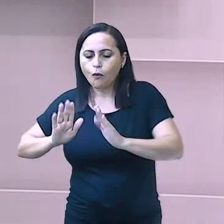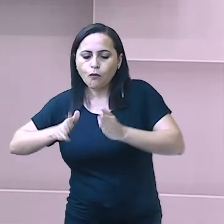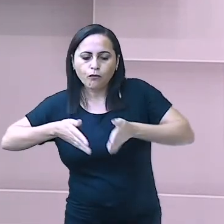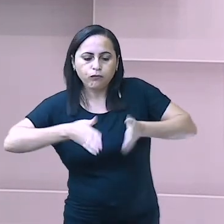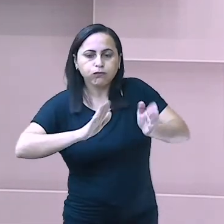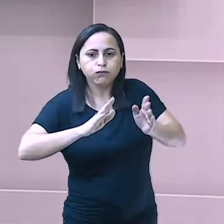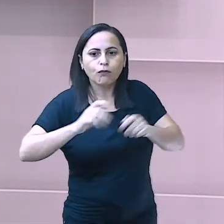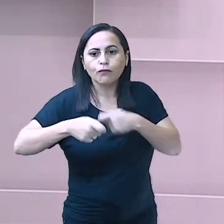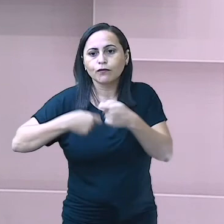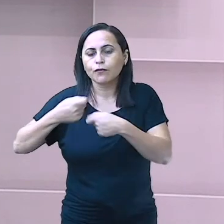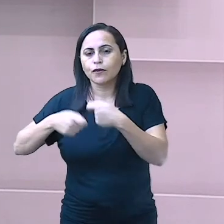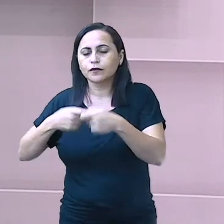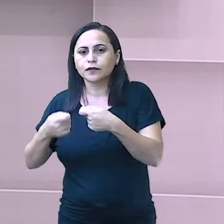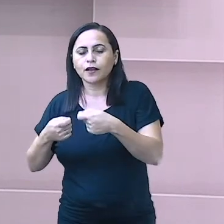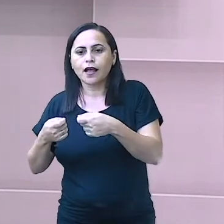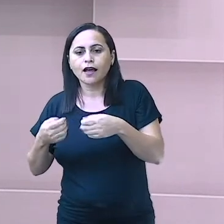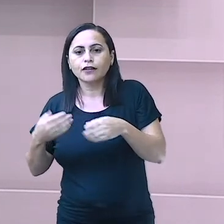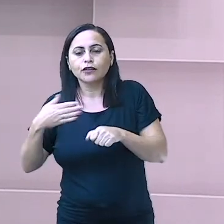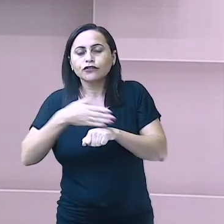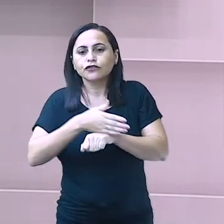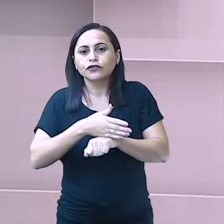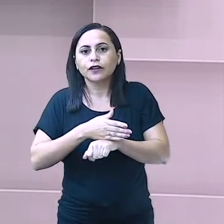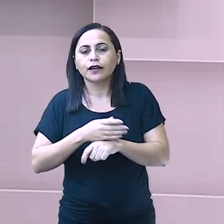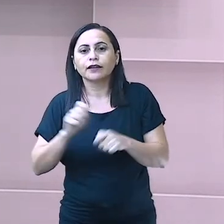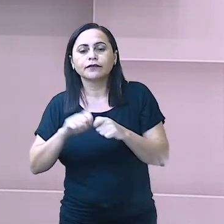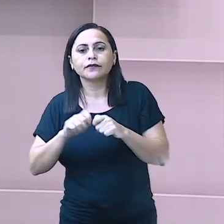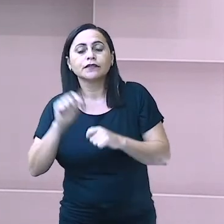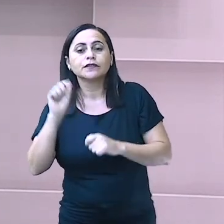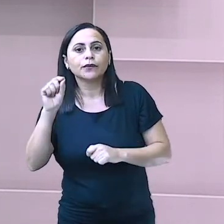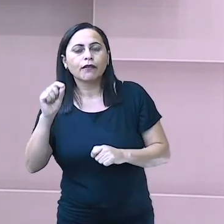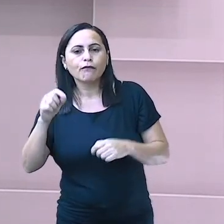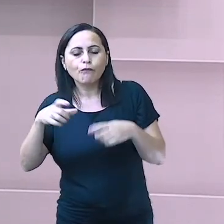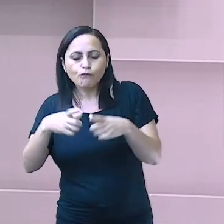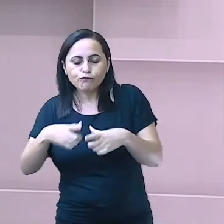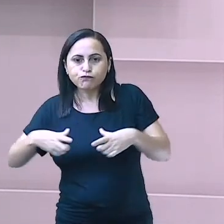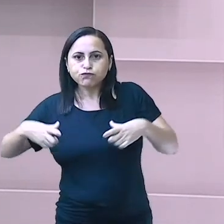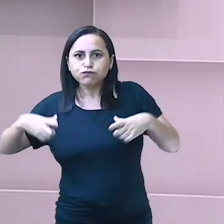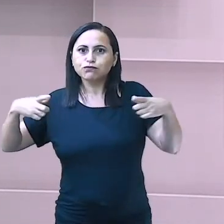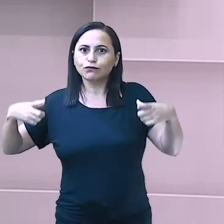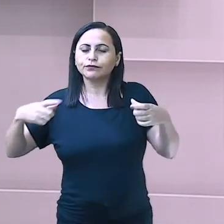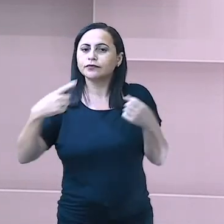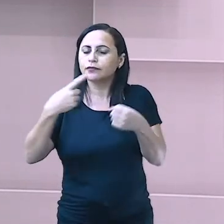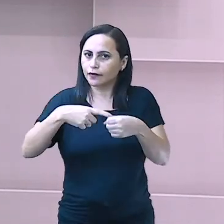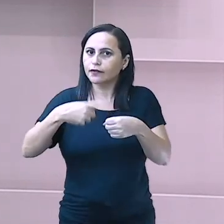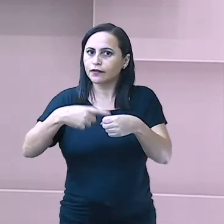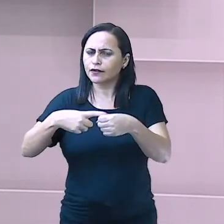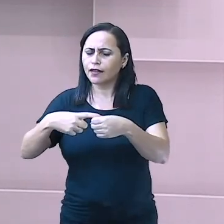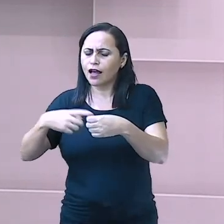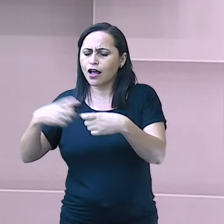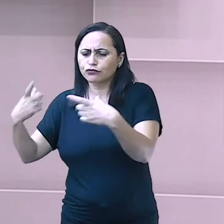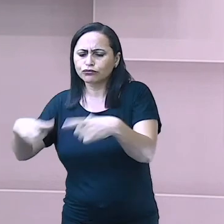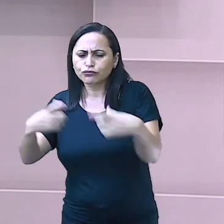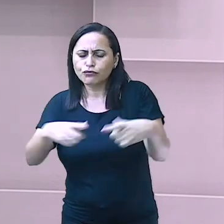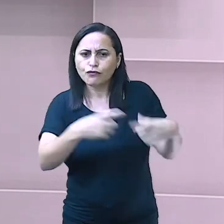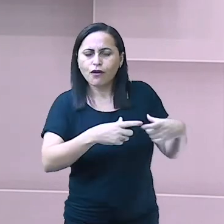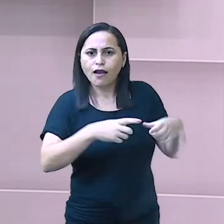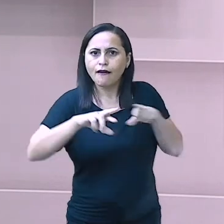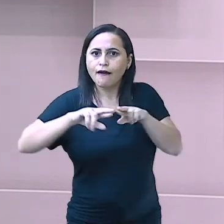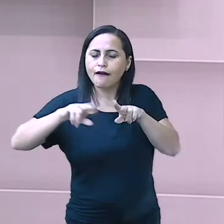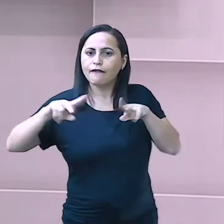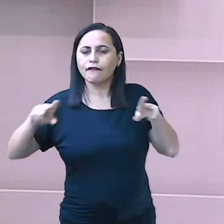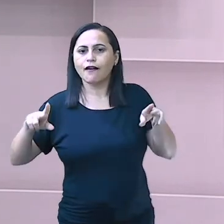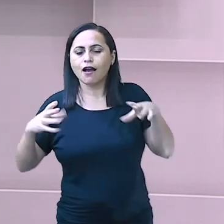comerciais vieram para fazer o quê? Esse crescimento também dessas cidades em vários lugares no mundo, né? Que ao